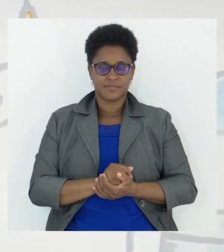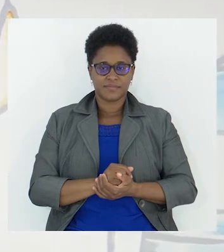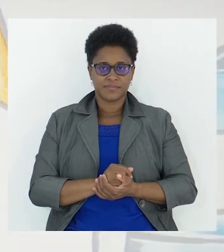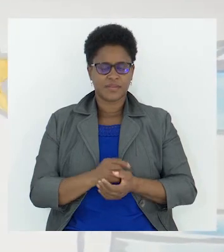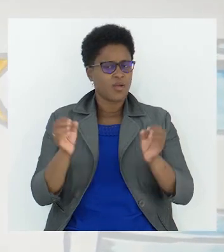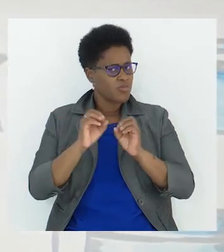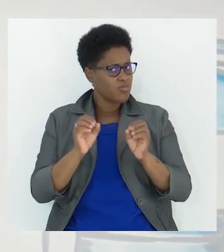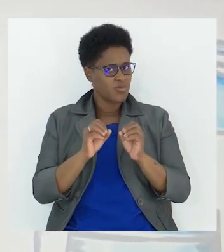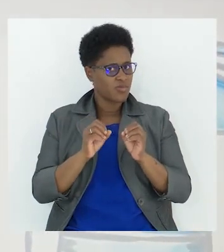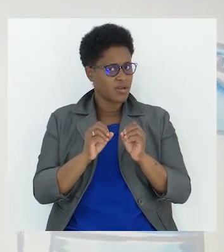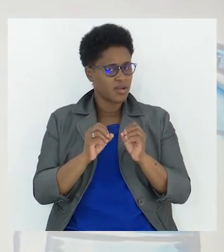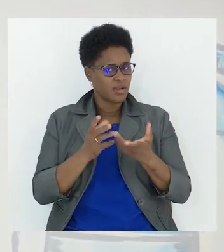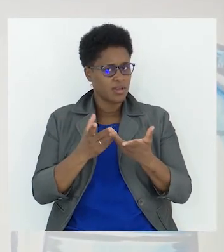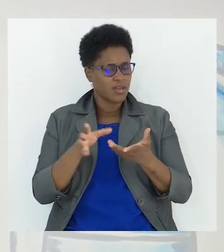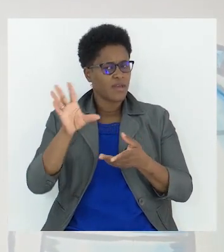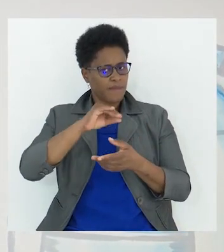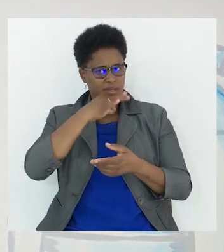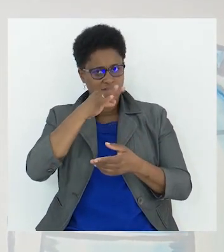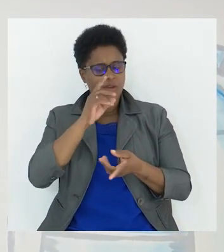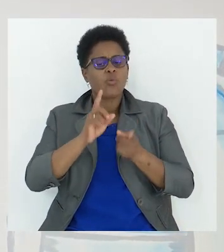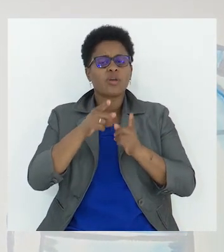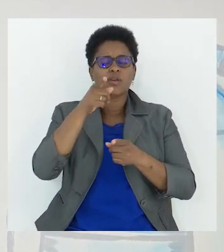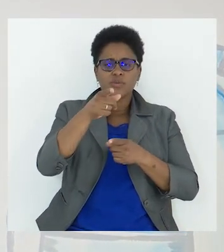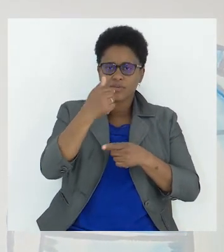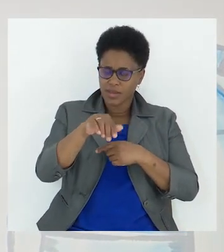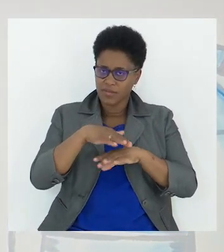Nunca é demais dizer o que é que deves fazer.